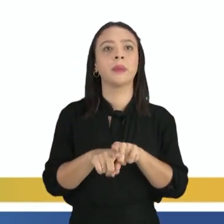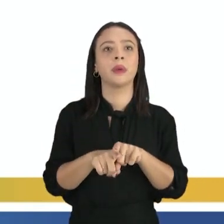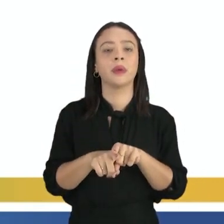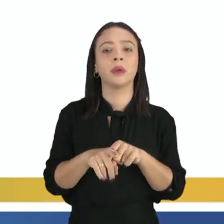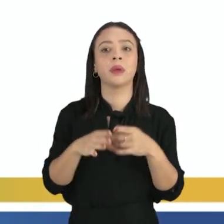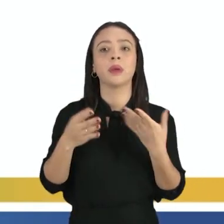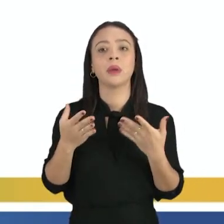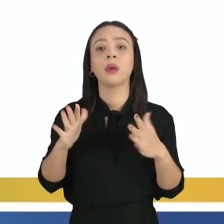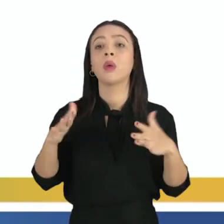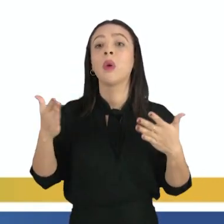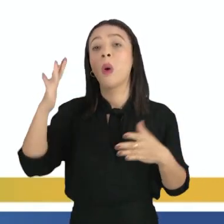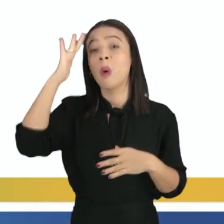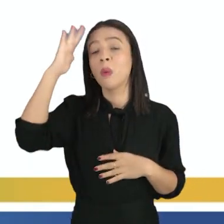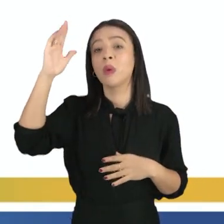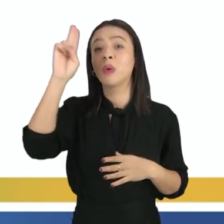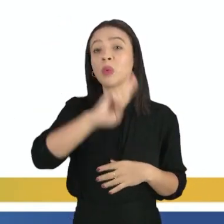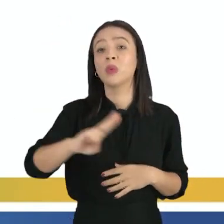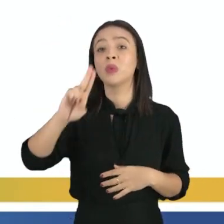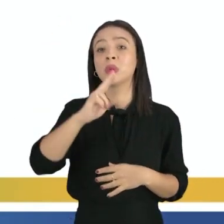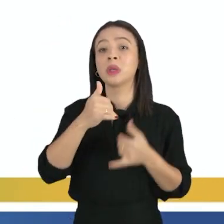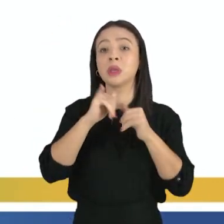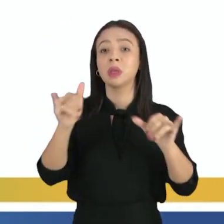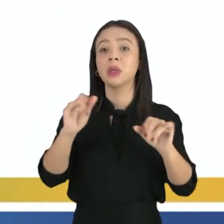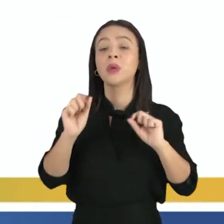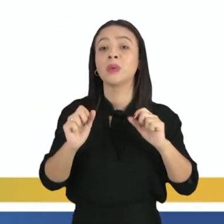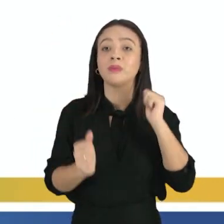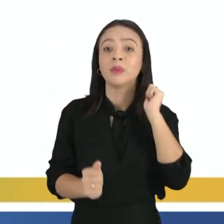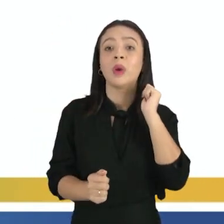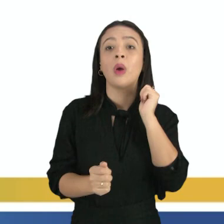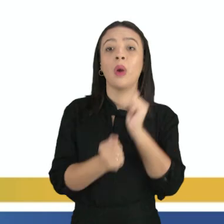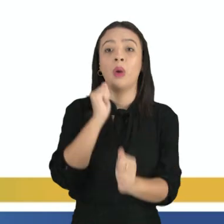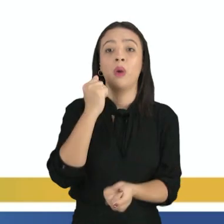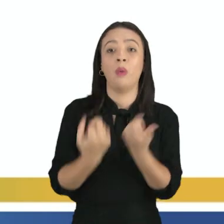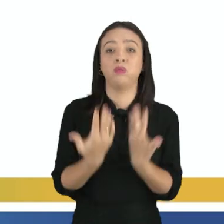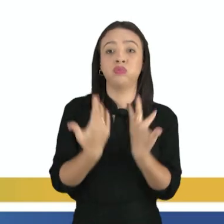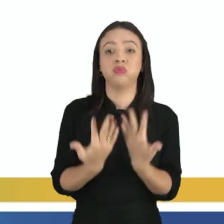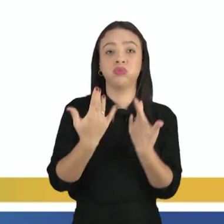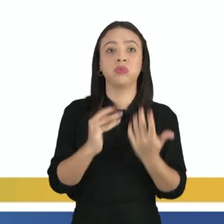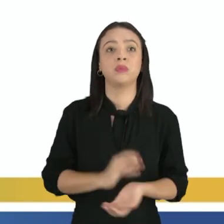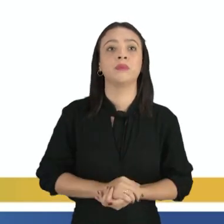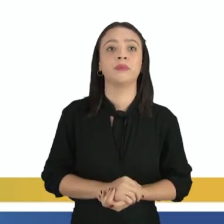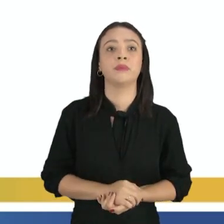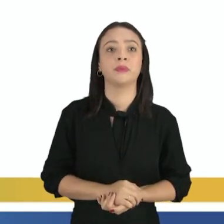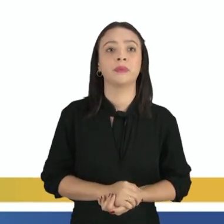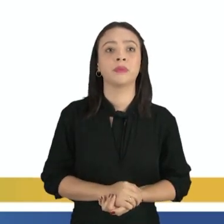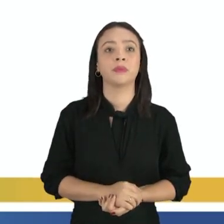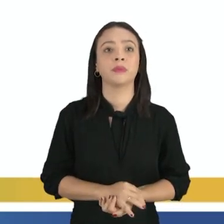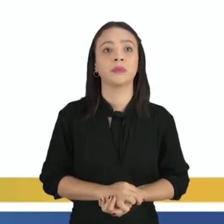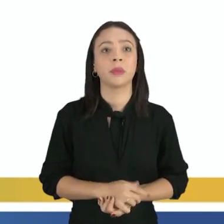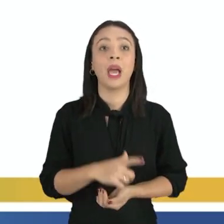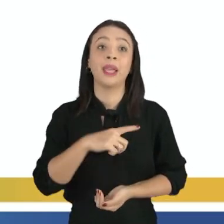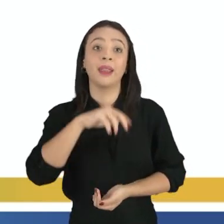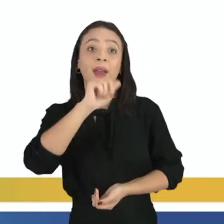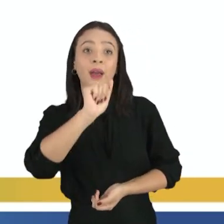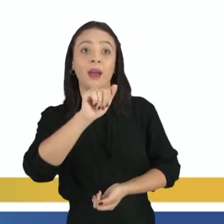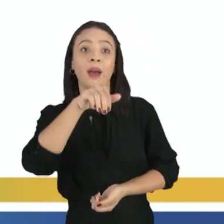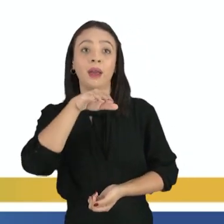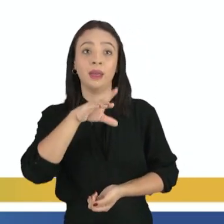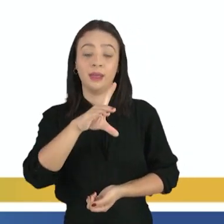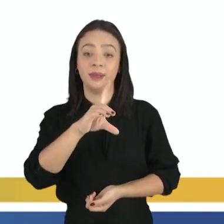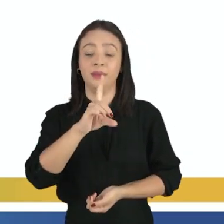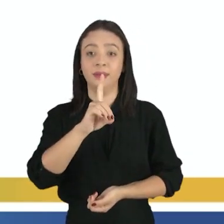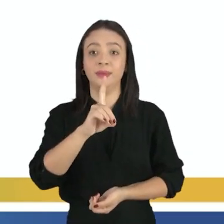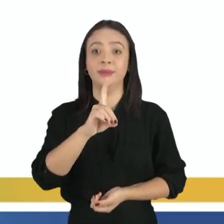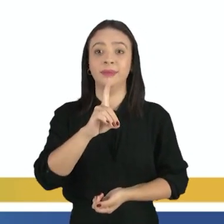o principal combustível na revolução industrial, que era o carvão. Então, ali só a alternativa A e a alternativa D